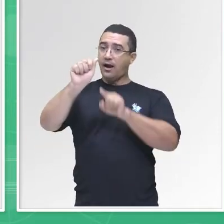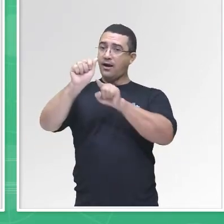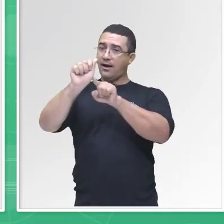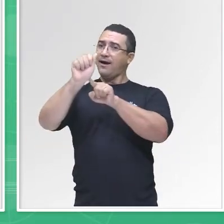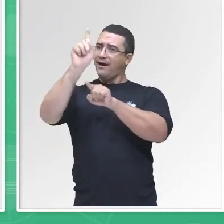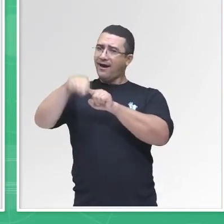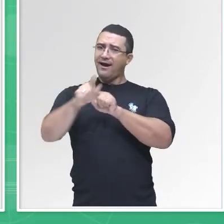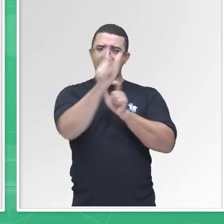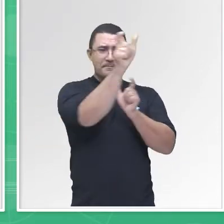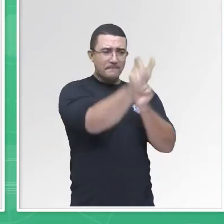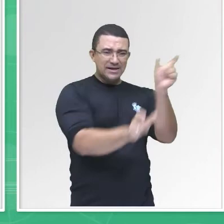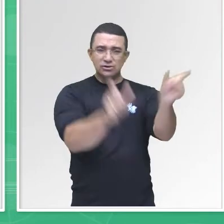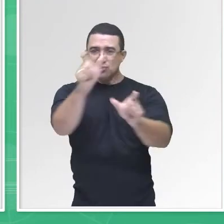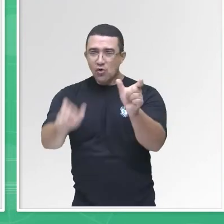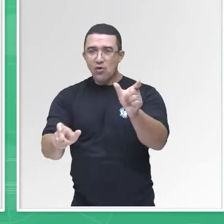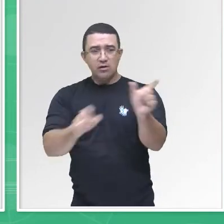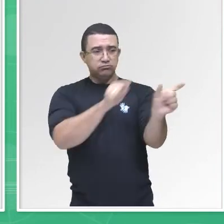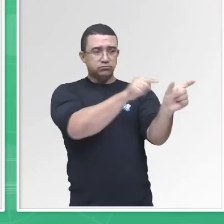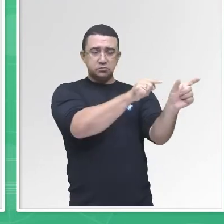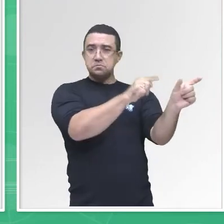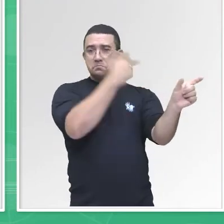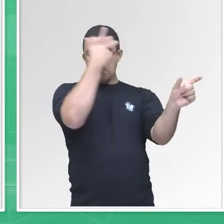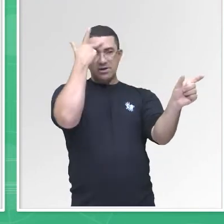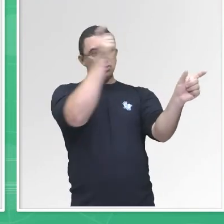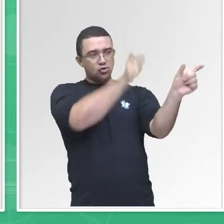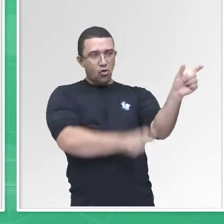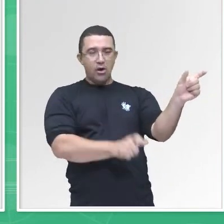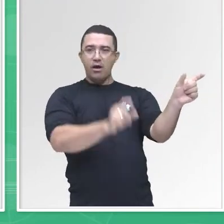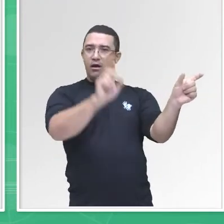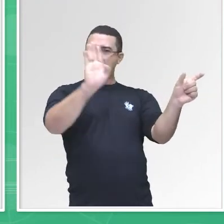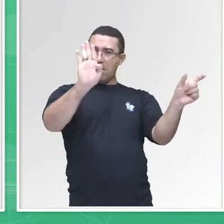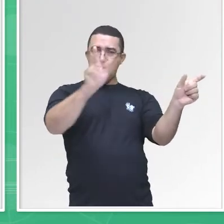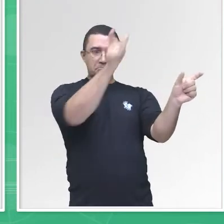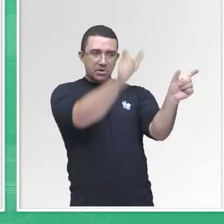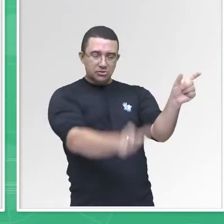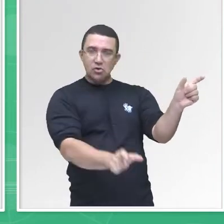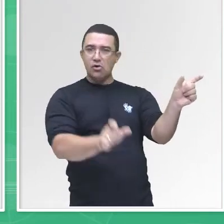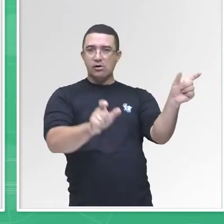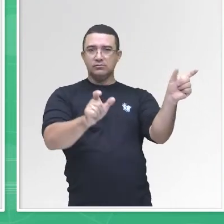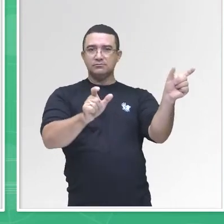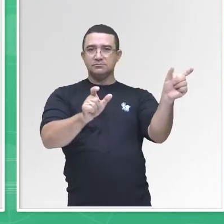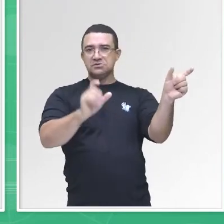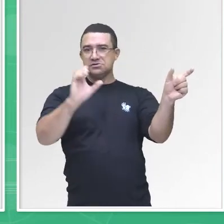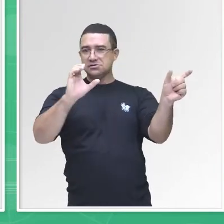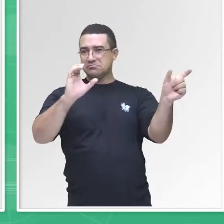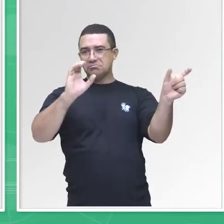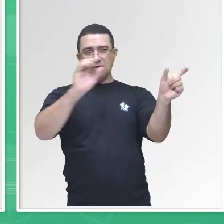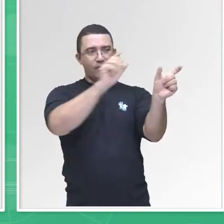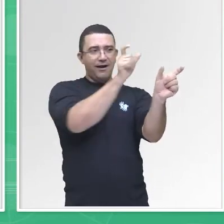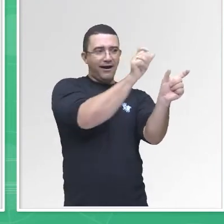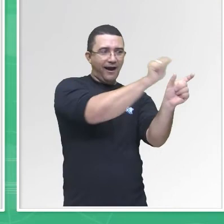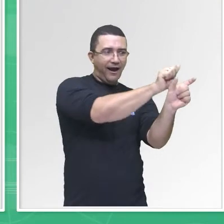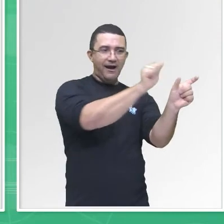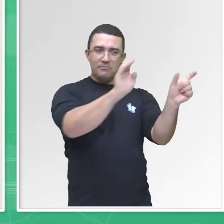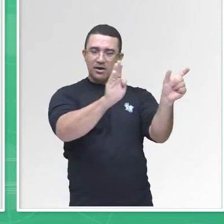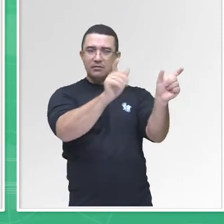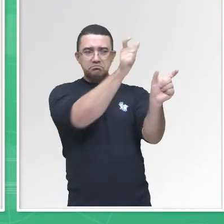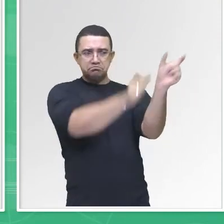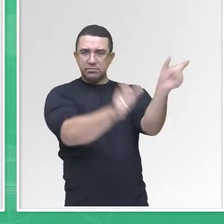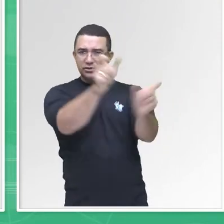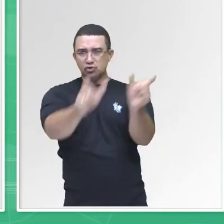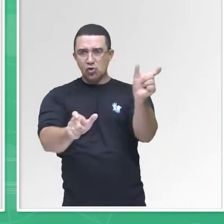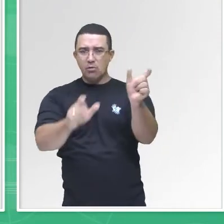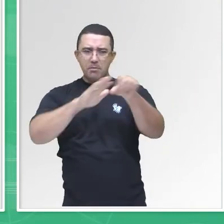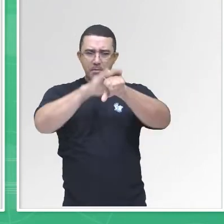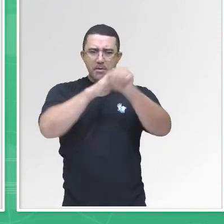o B é o segundo personagem com que ele fala. Na frente da charla, o que é que nós temos aí? Um espaço. Você vai